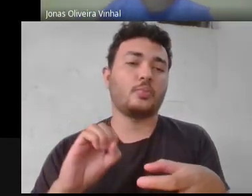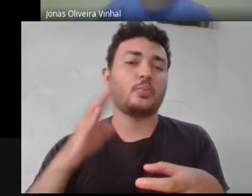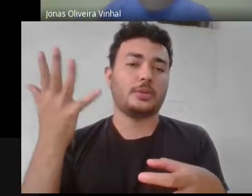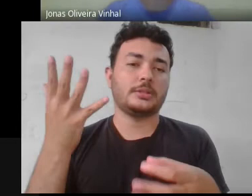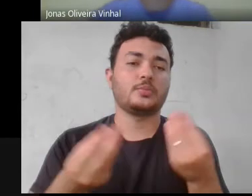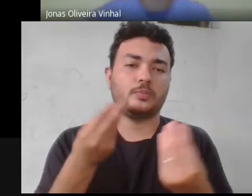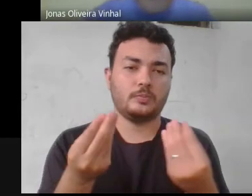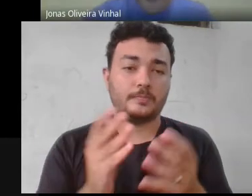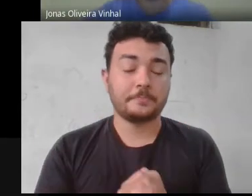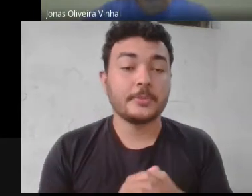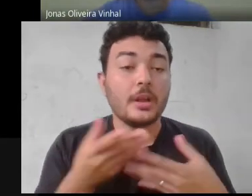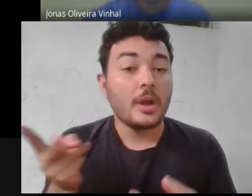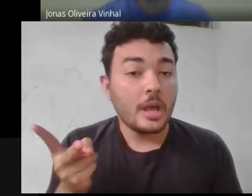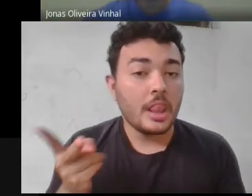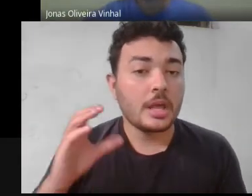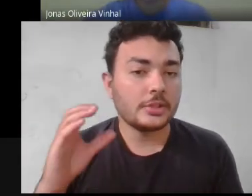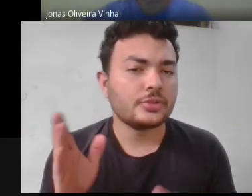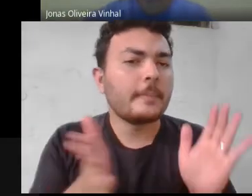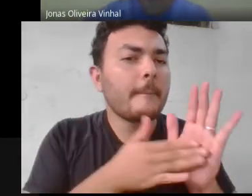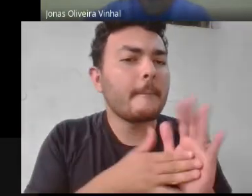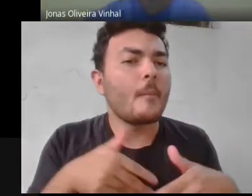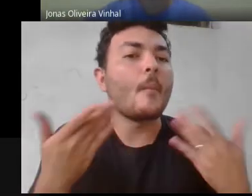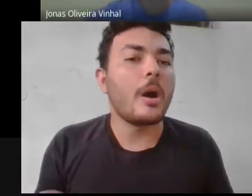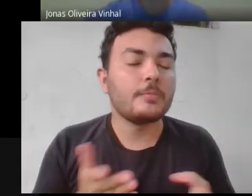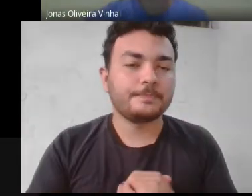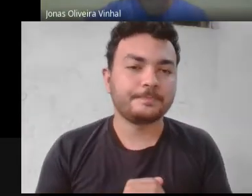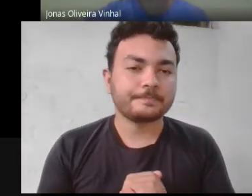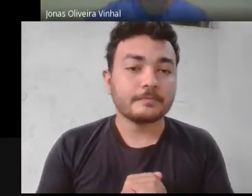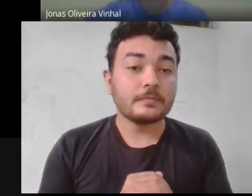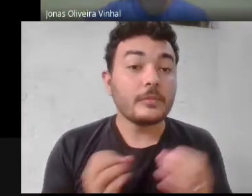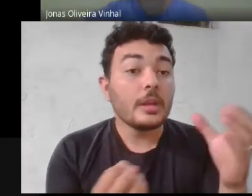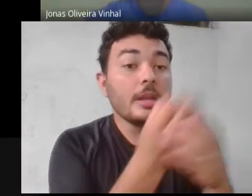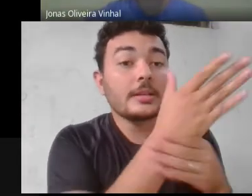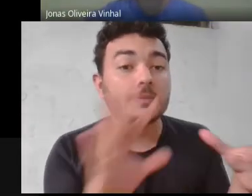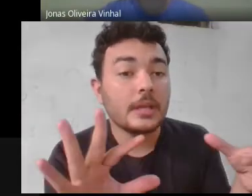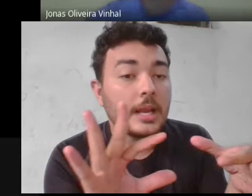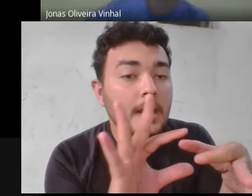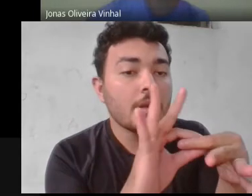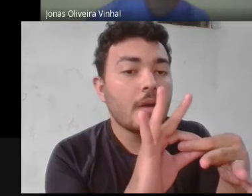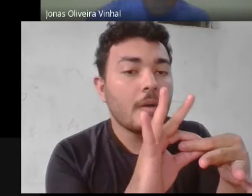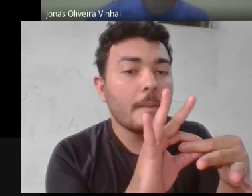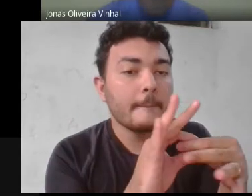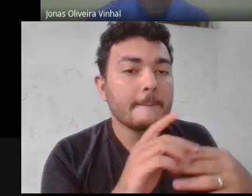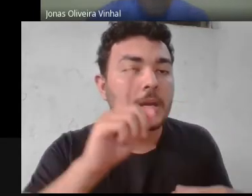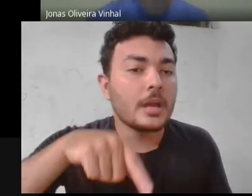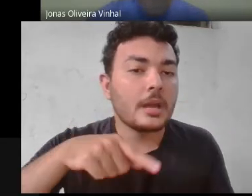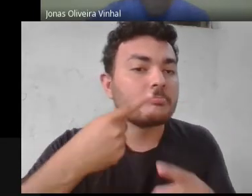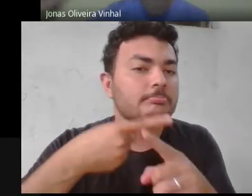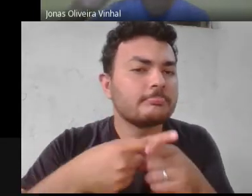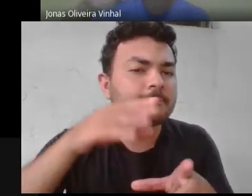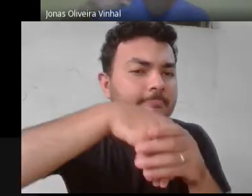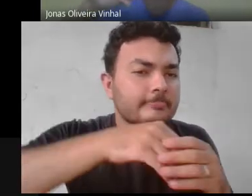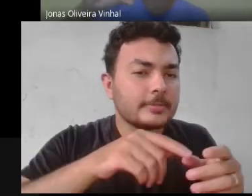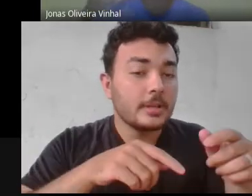E a proposta desses dois cientistas inicialmente foi a seguinte: da formação da ligação ocorrer através do tratamento da mecânica